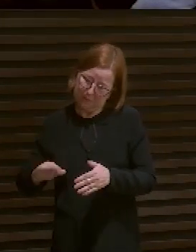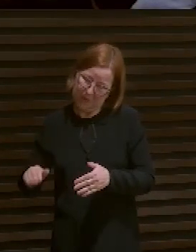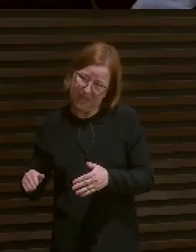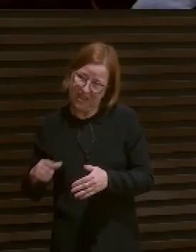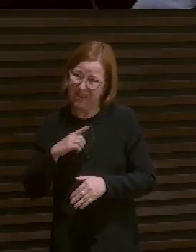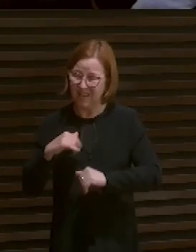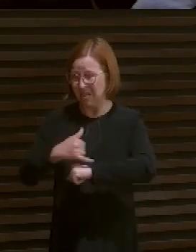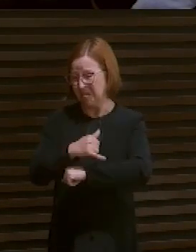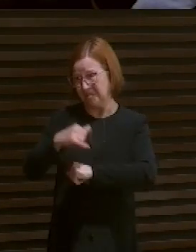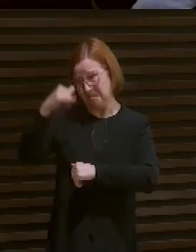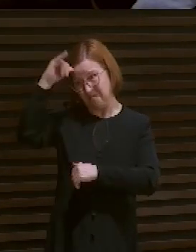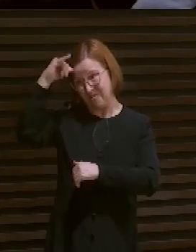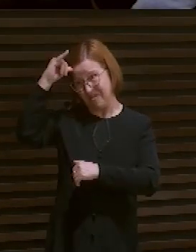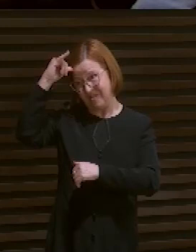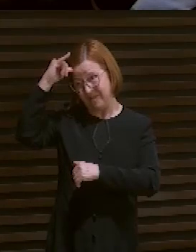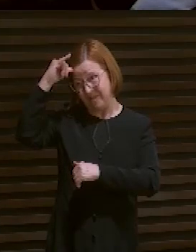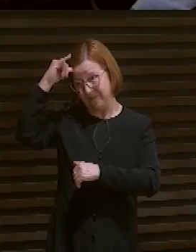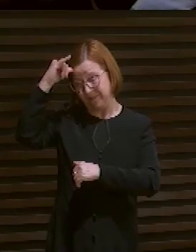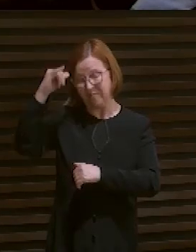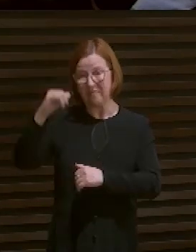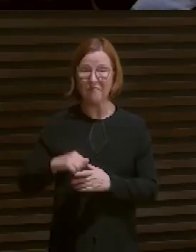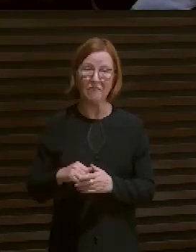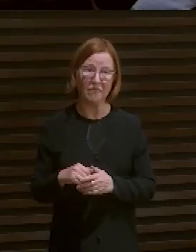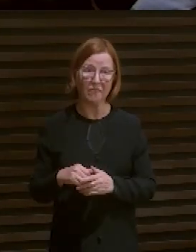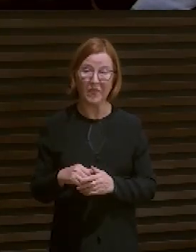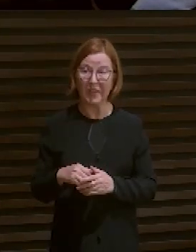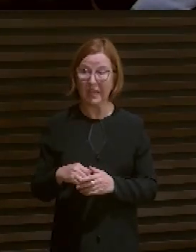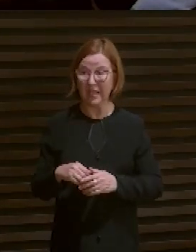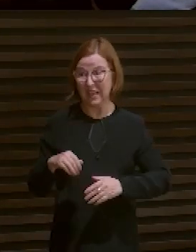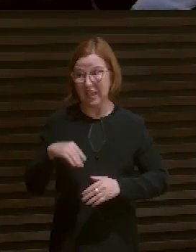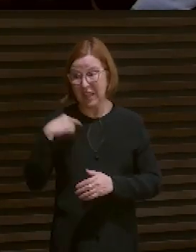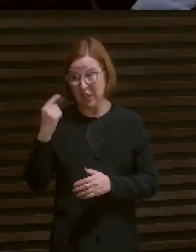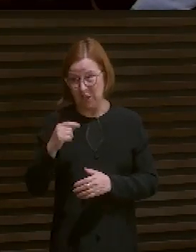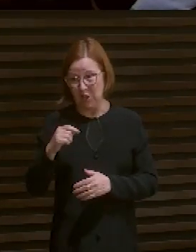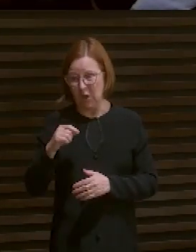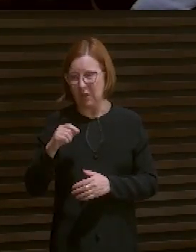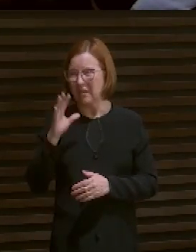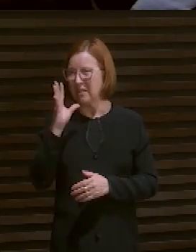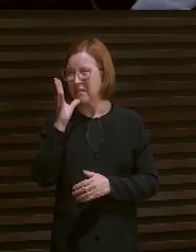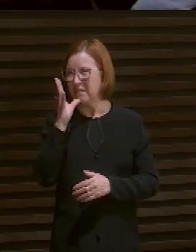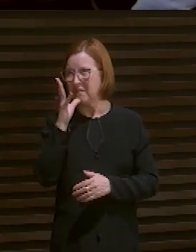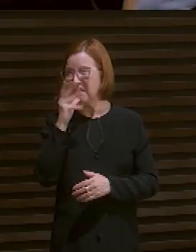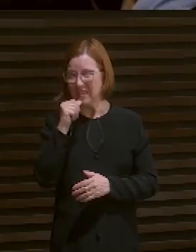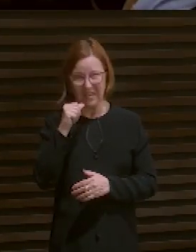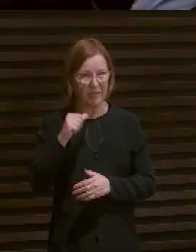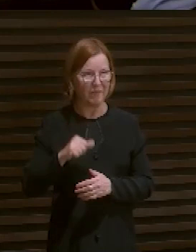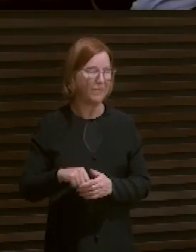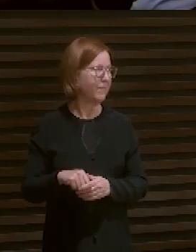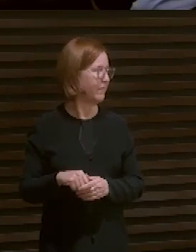e bois e bezerros, e nós vamos no passo do menor. Você entendeu isso?